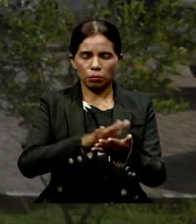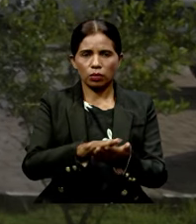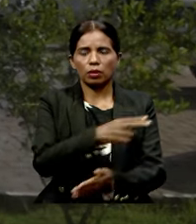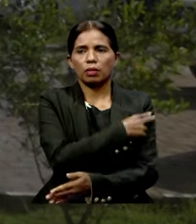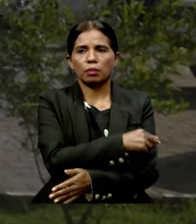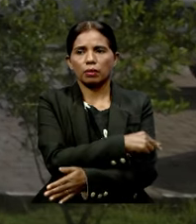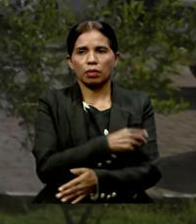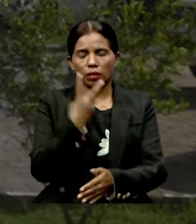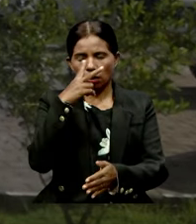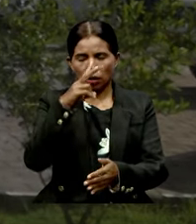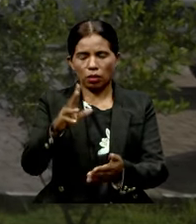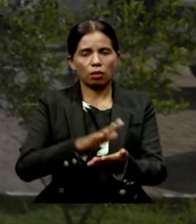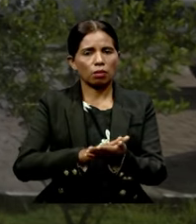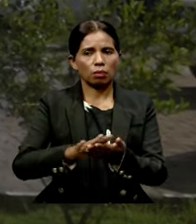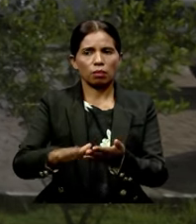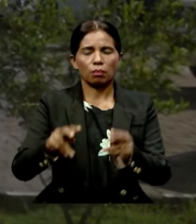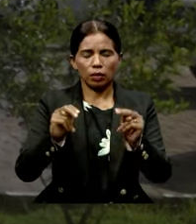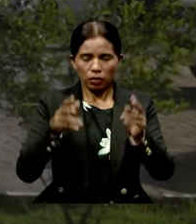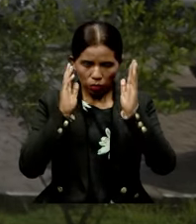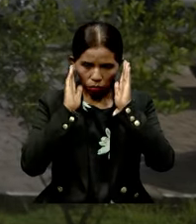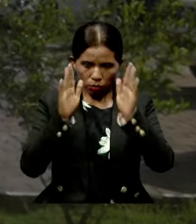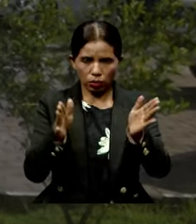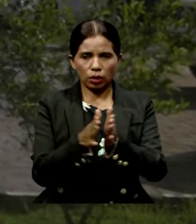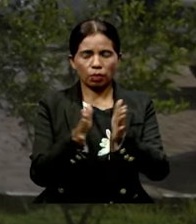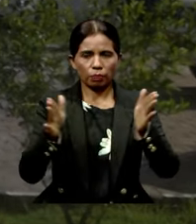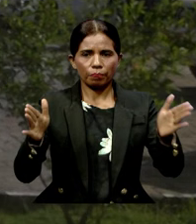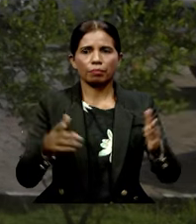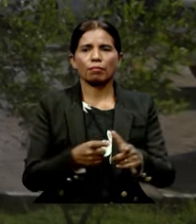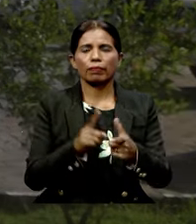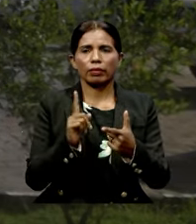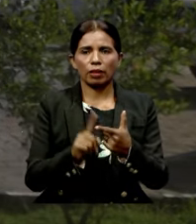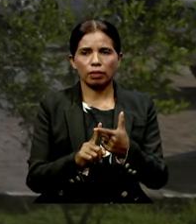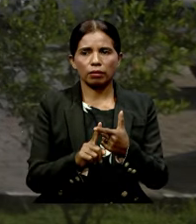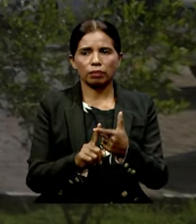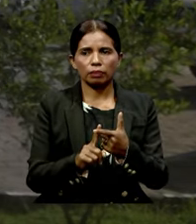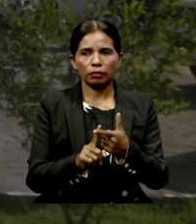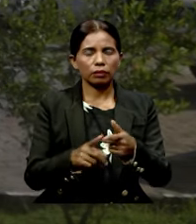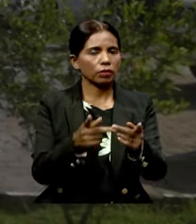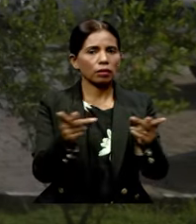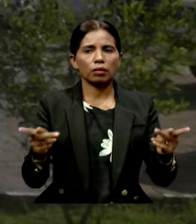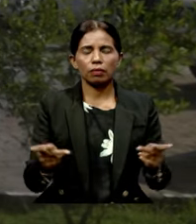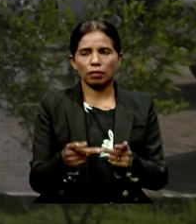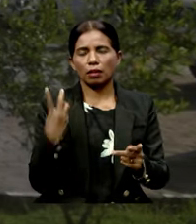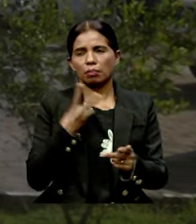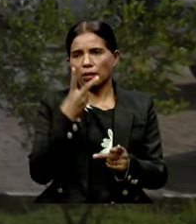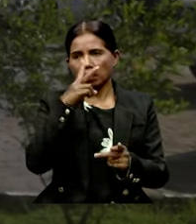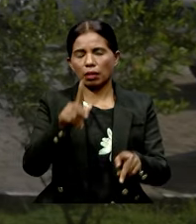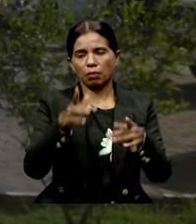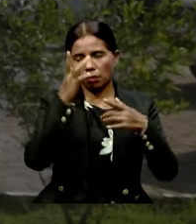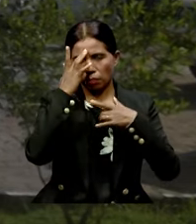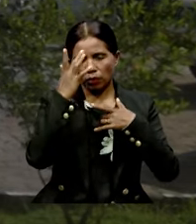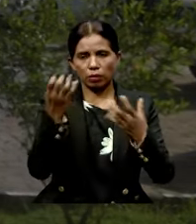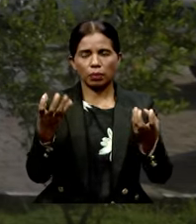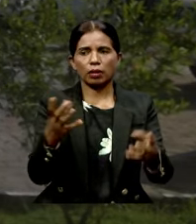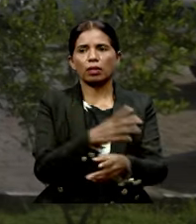que ta higiene hospital rasi mas precisa atenção bot. E no moço fatin a minha rede nessa paciente para que o fatin